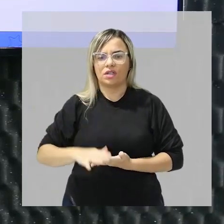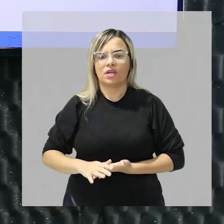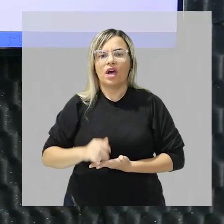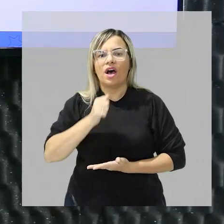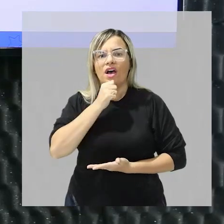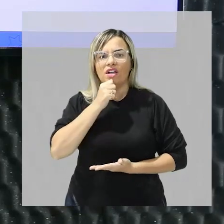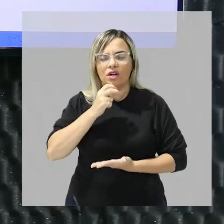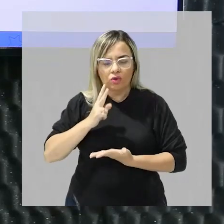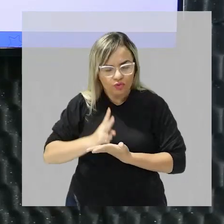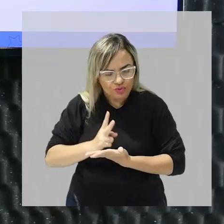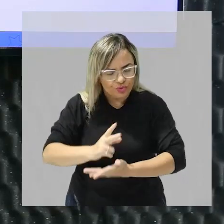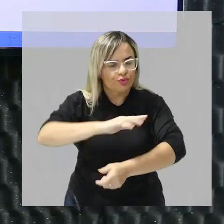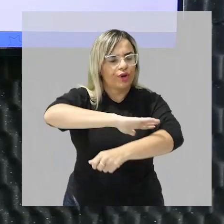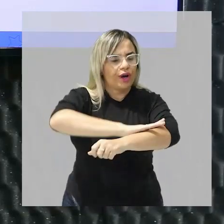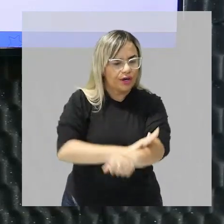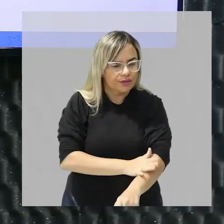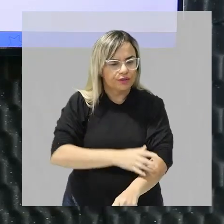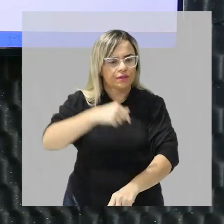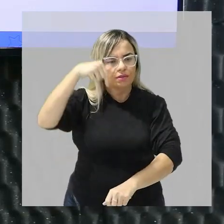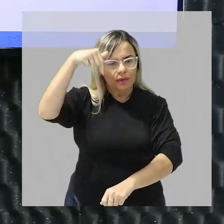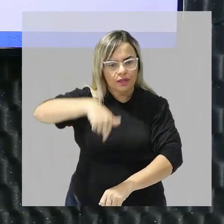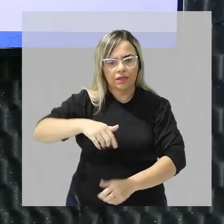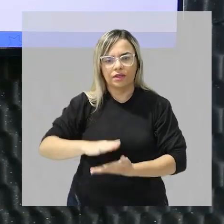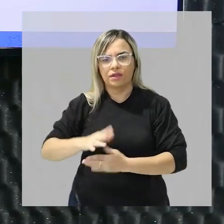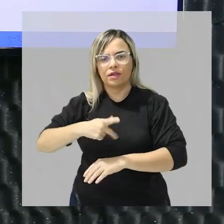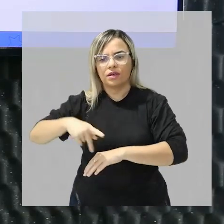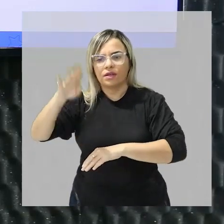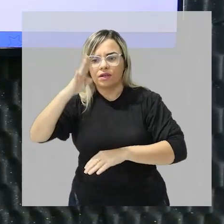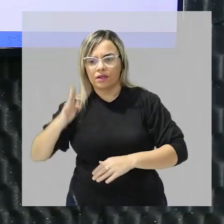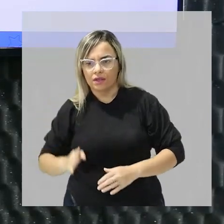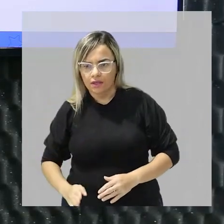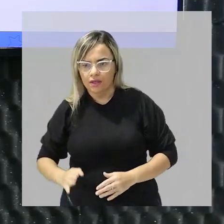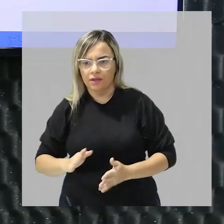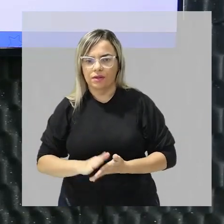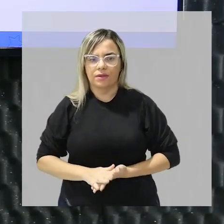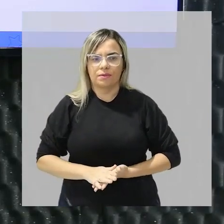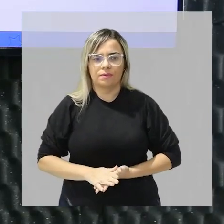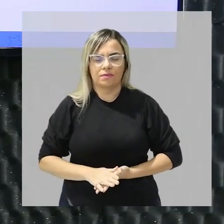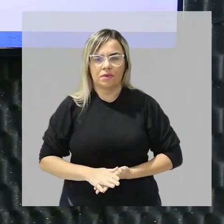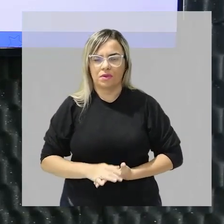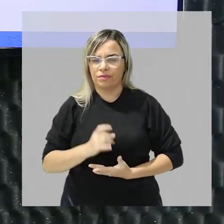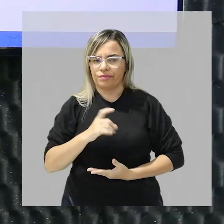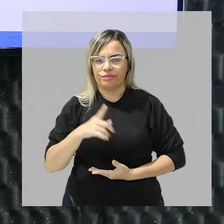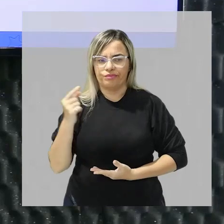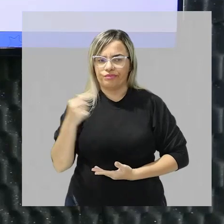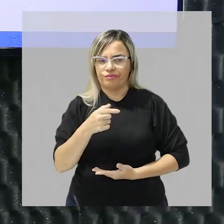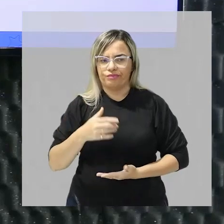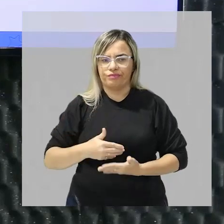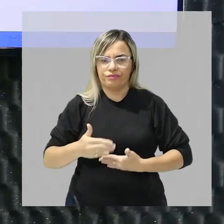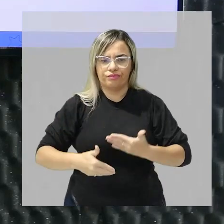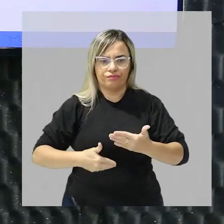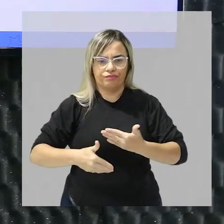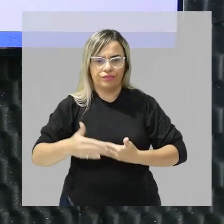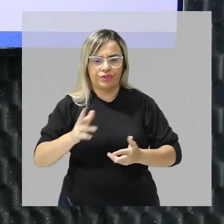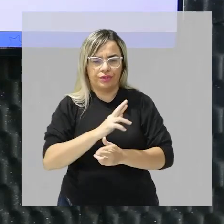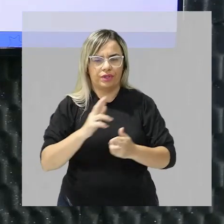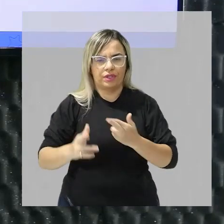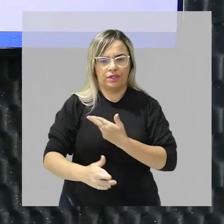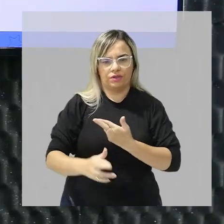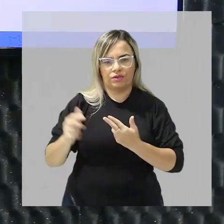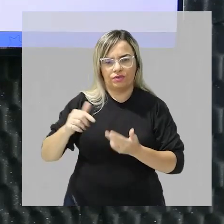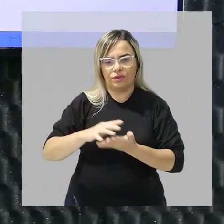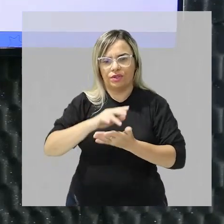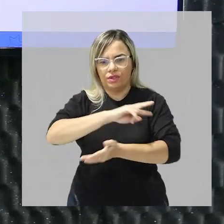Brasil. Aí continua, negando o caráter cordial das relações raciais e afirmando que no